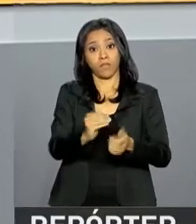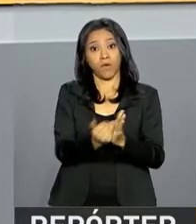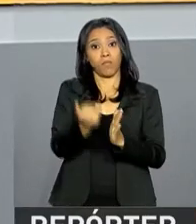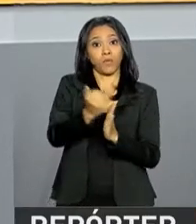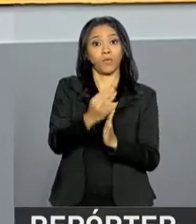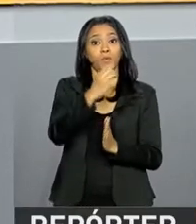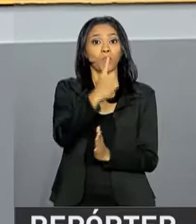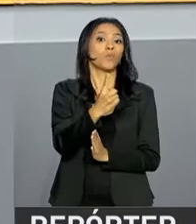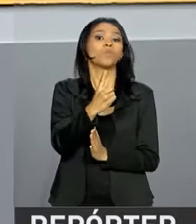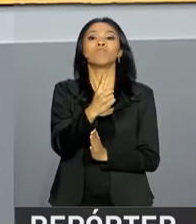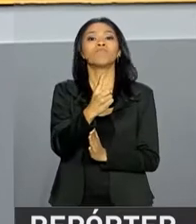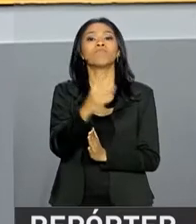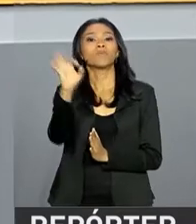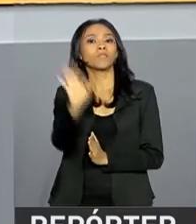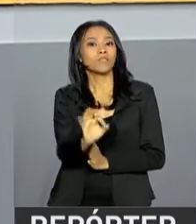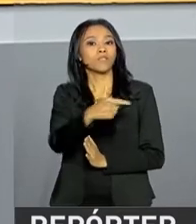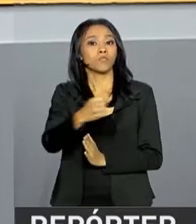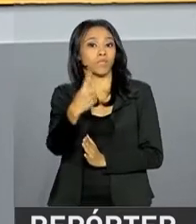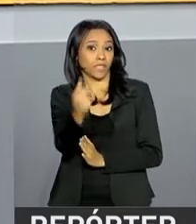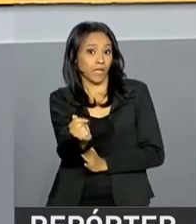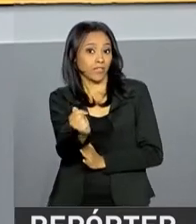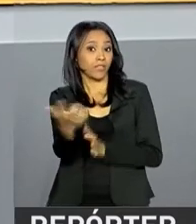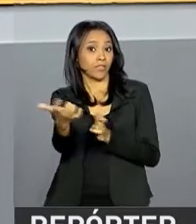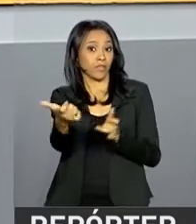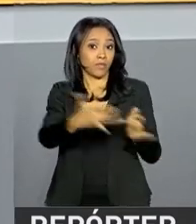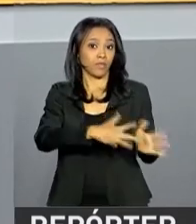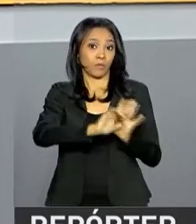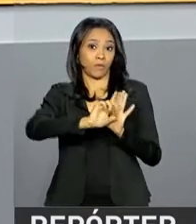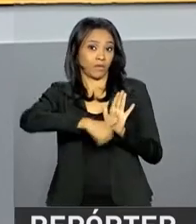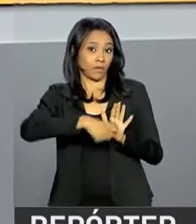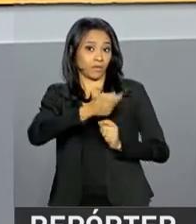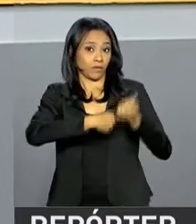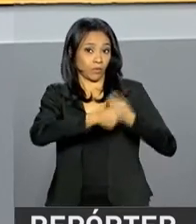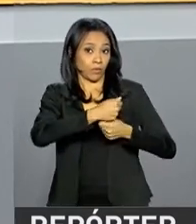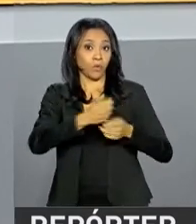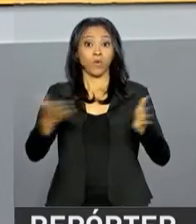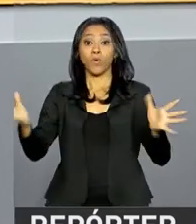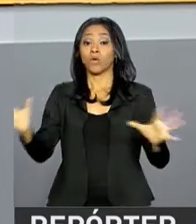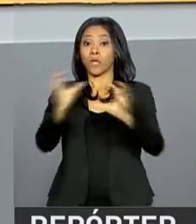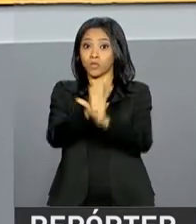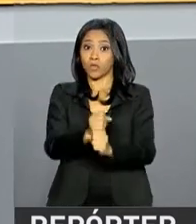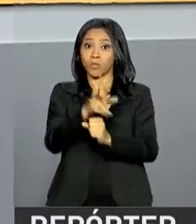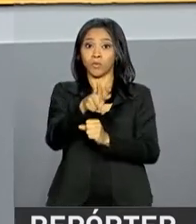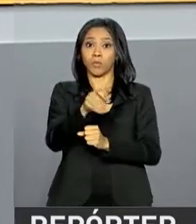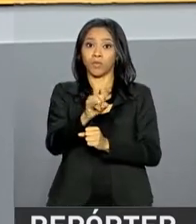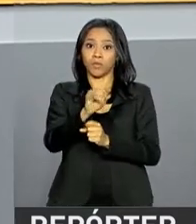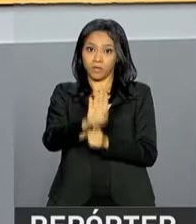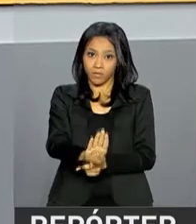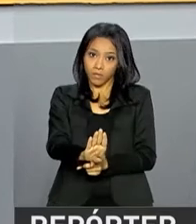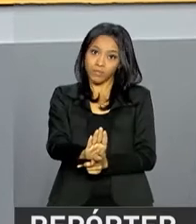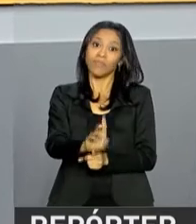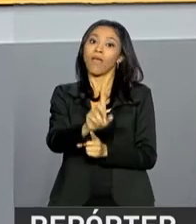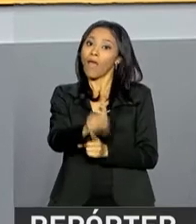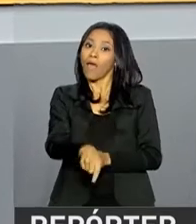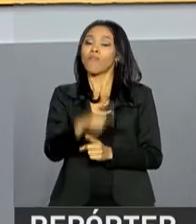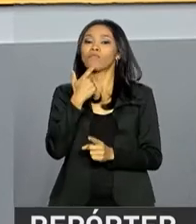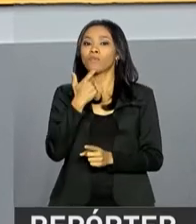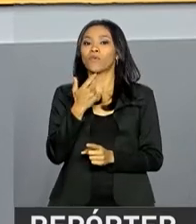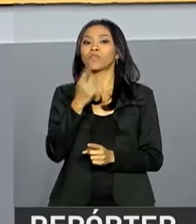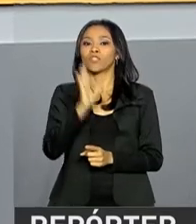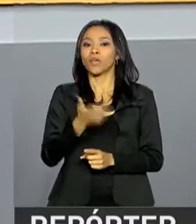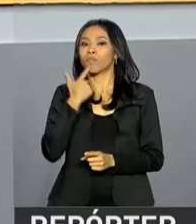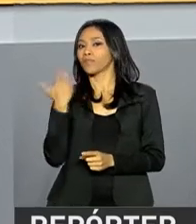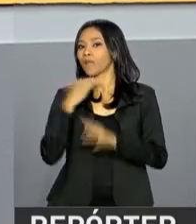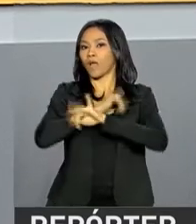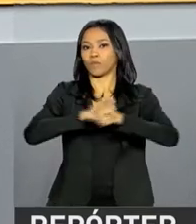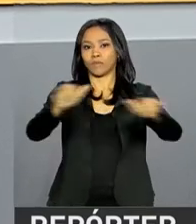em 2017 e saiu da recessão o resultado do pib soma de todos os bens e serviços no período foi anunciado pelo